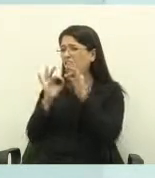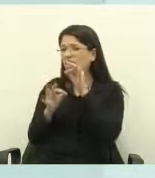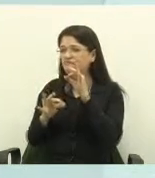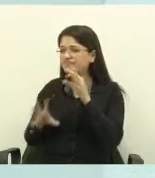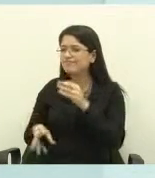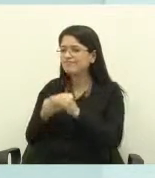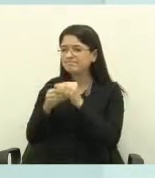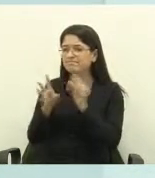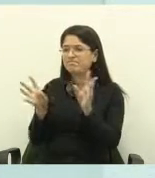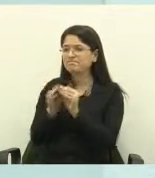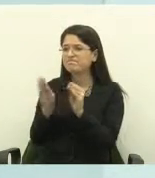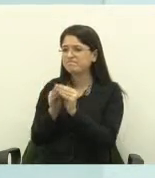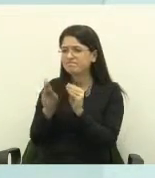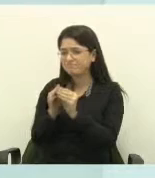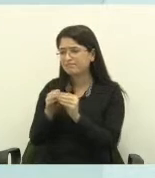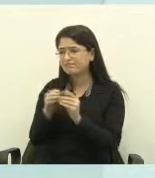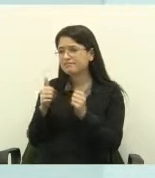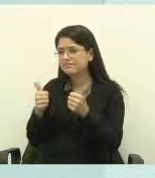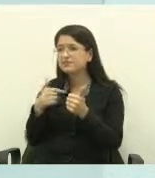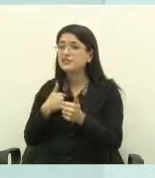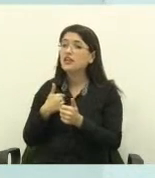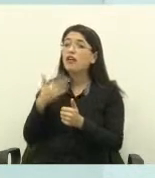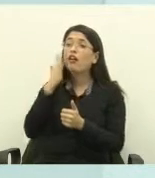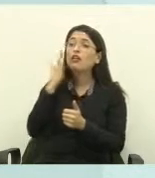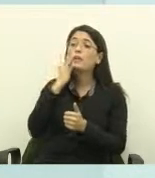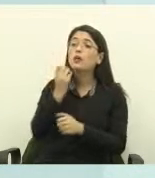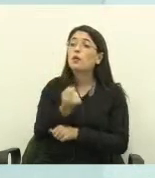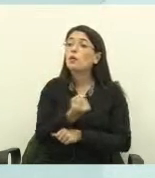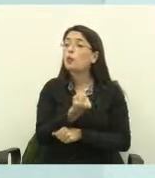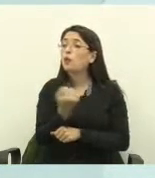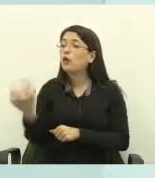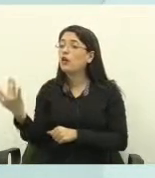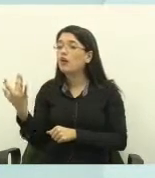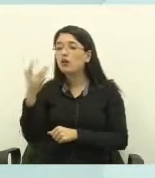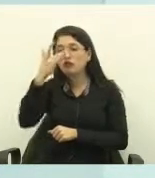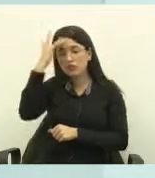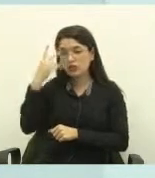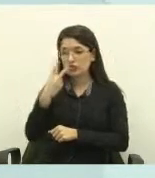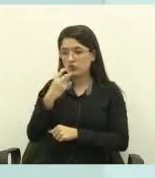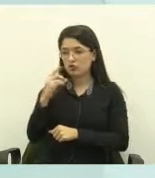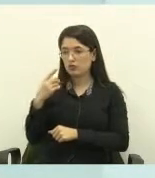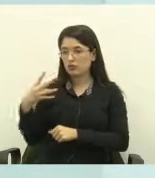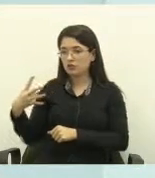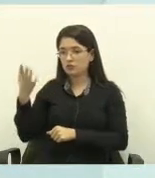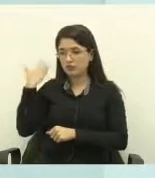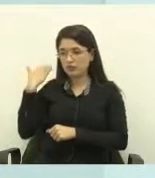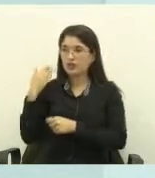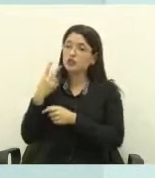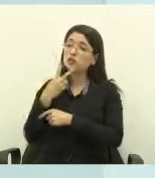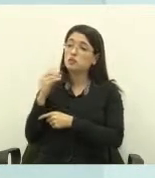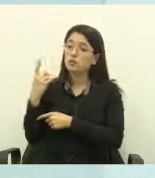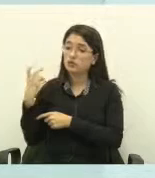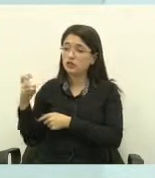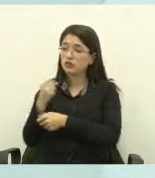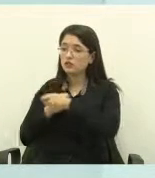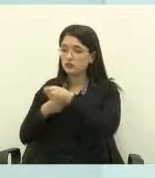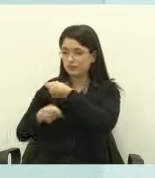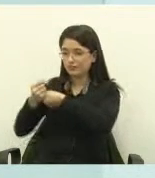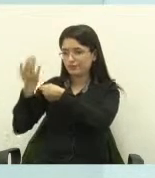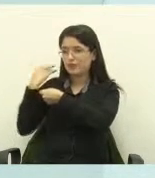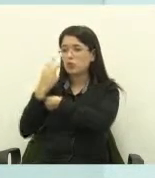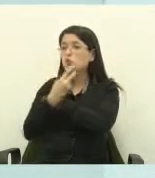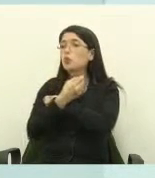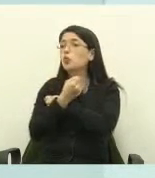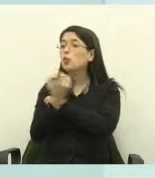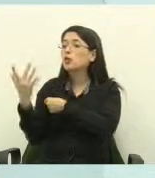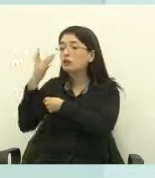rápido. Eu queria saber a quantidade de formandos do POG de 2014 e 2015, e